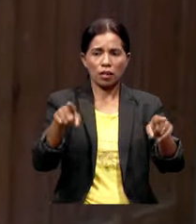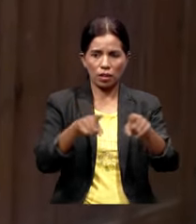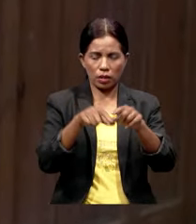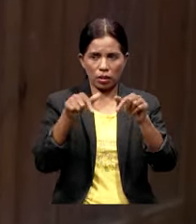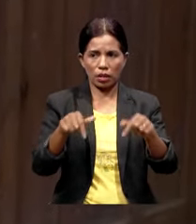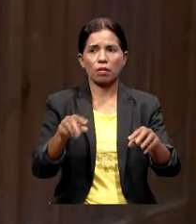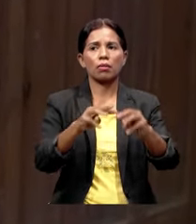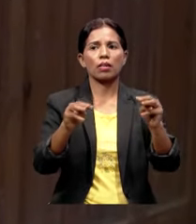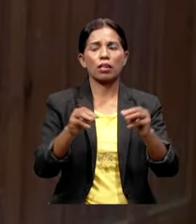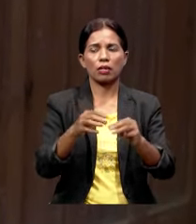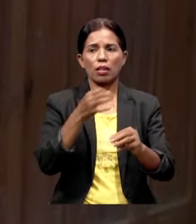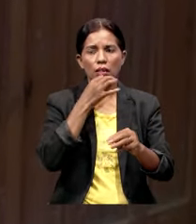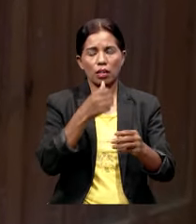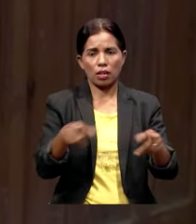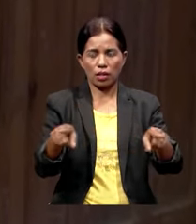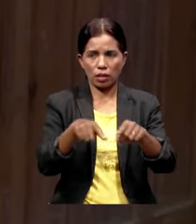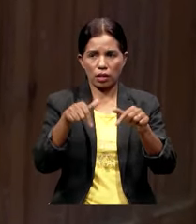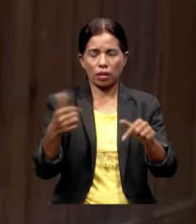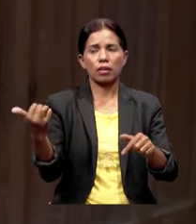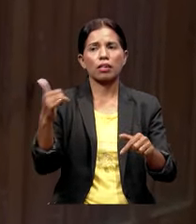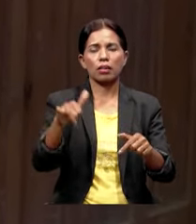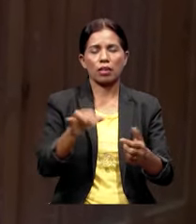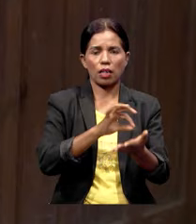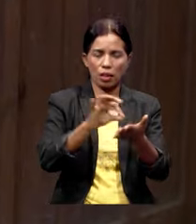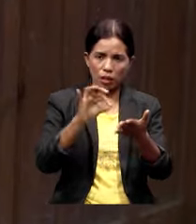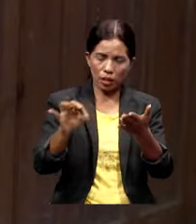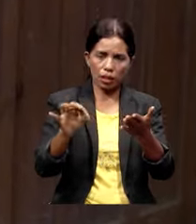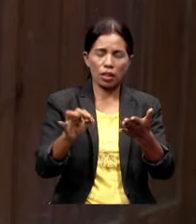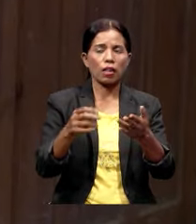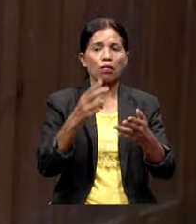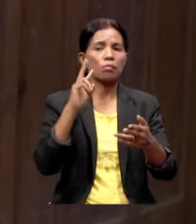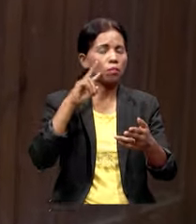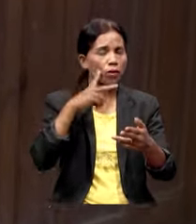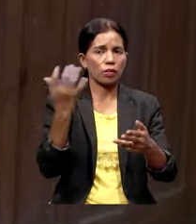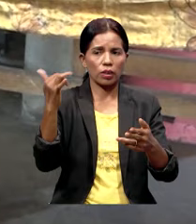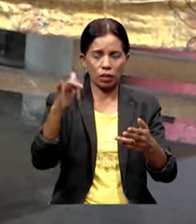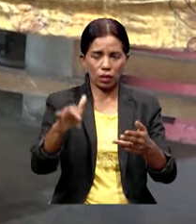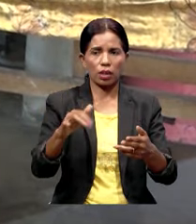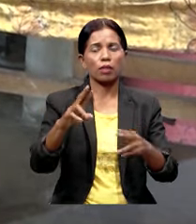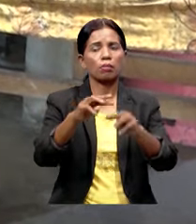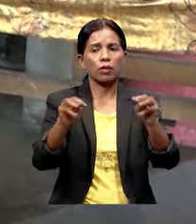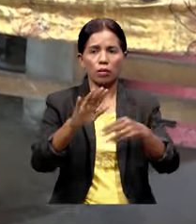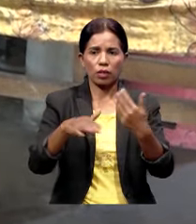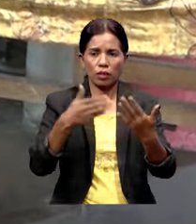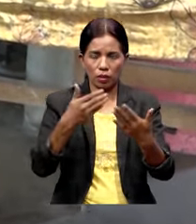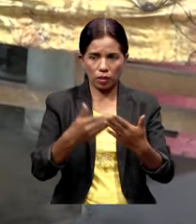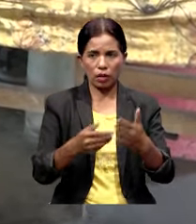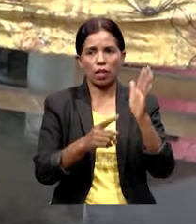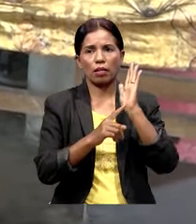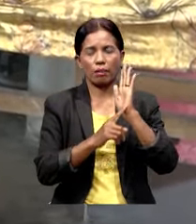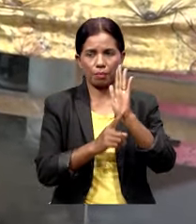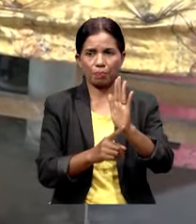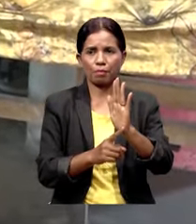ia município ne ia ai han ne. Então se halo receita ida ba cada município atunune pelo menos chance referência ida